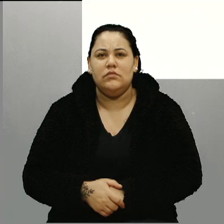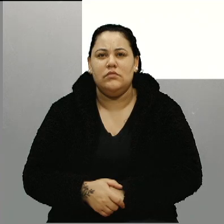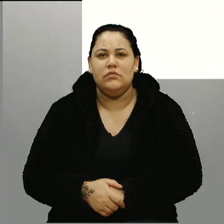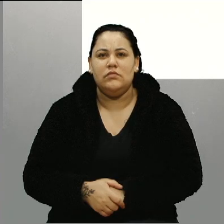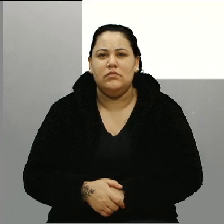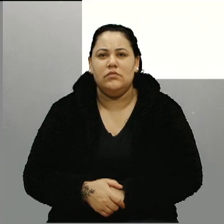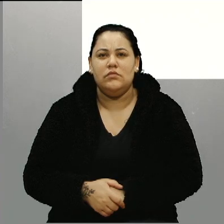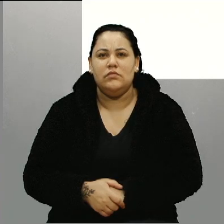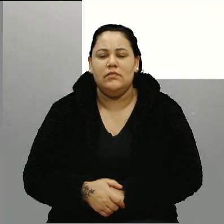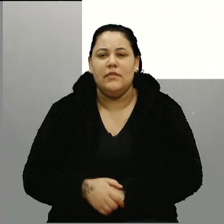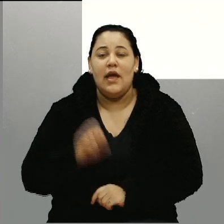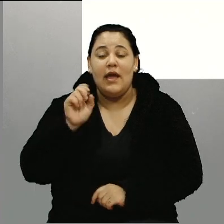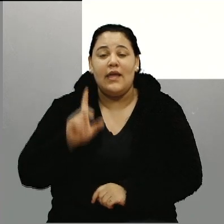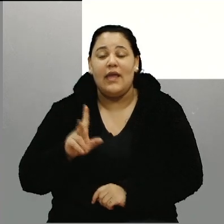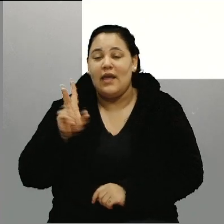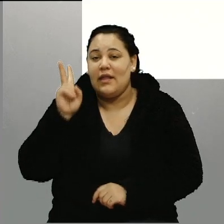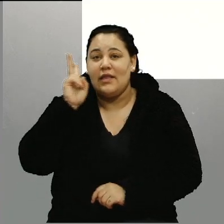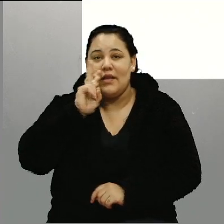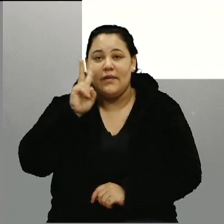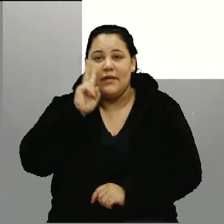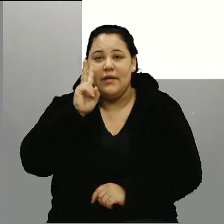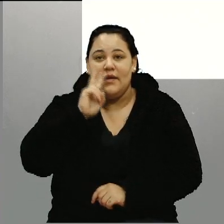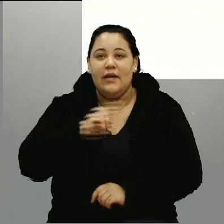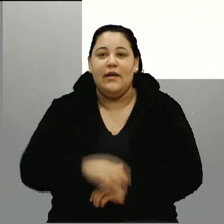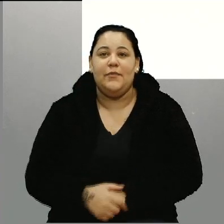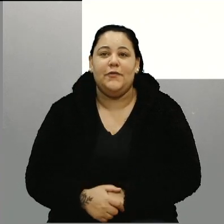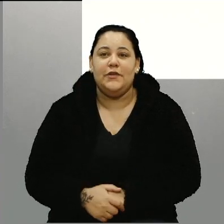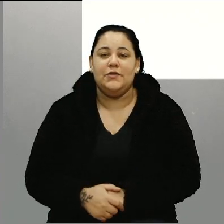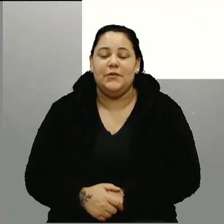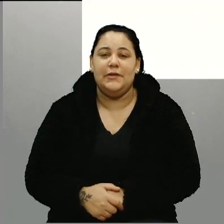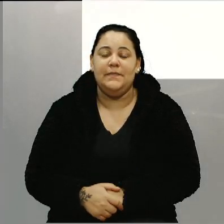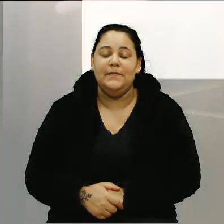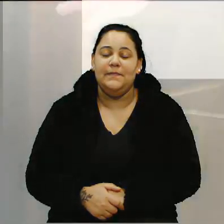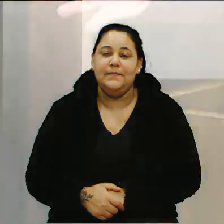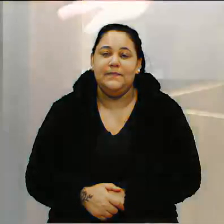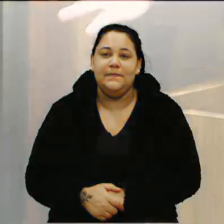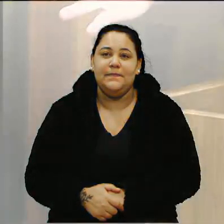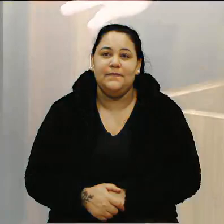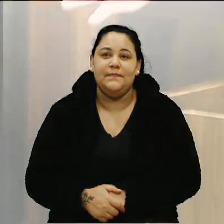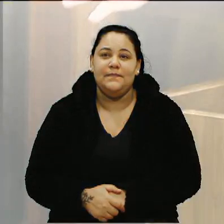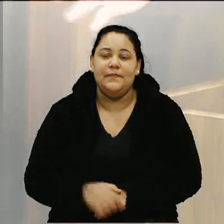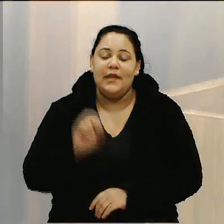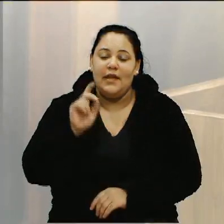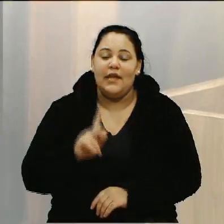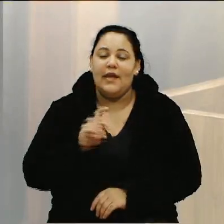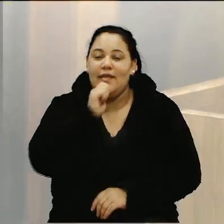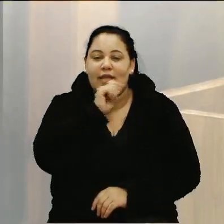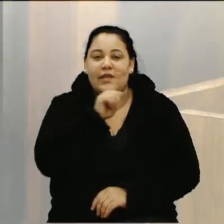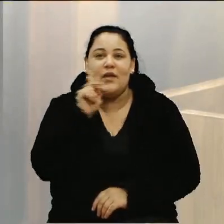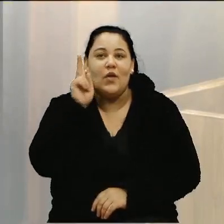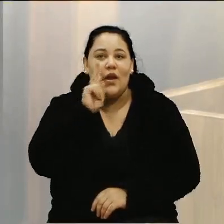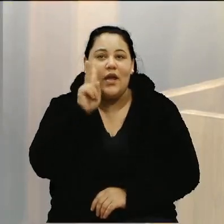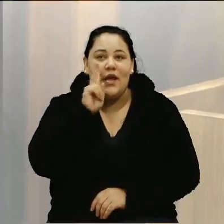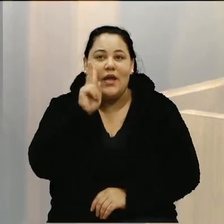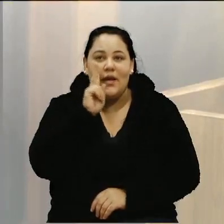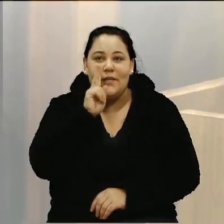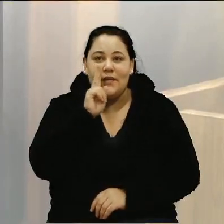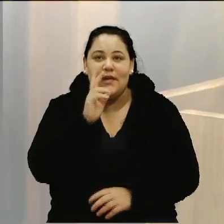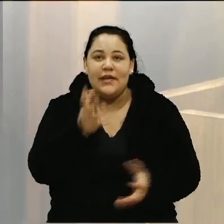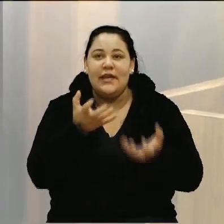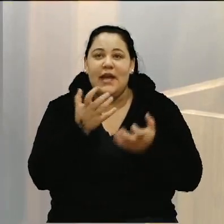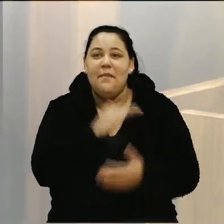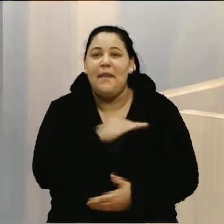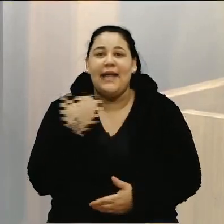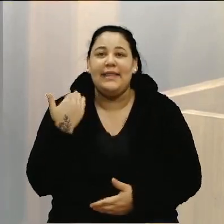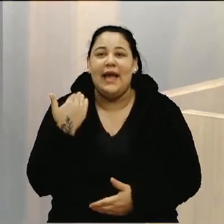Para quem não lembra, vamos refrescar 200 vezes se for necessário nessa tribuna. Que queria empalar a vice-prefeita,